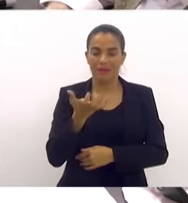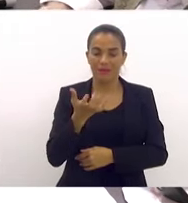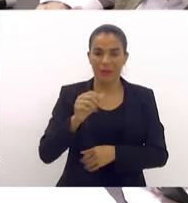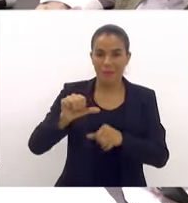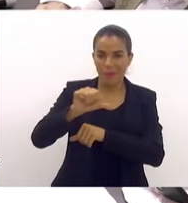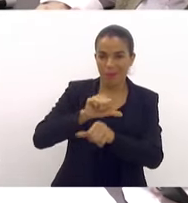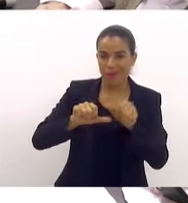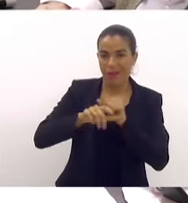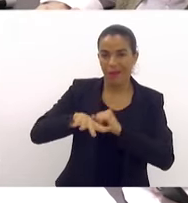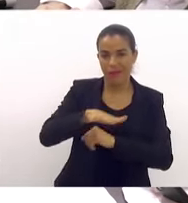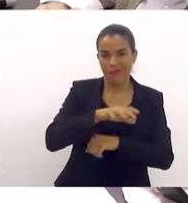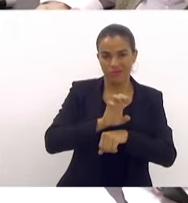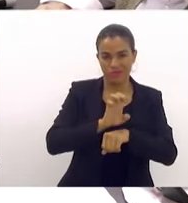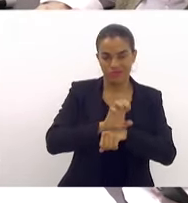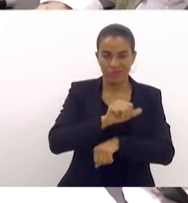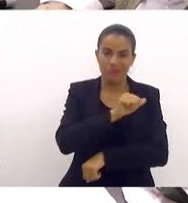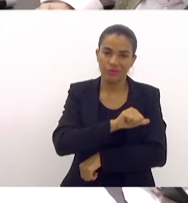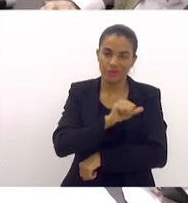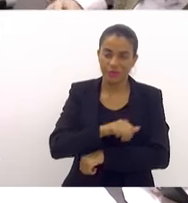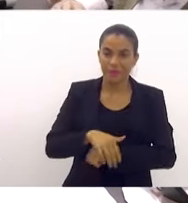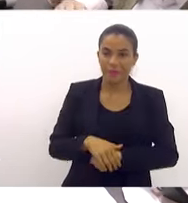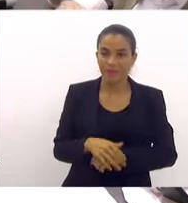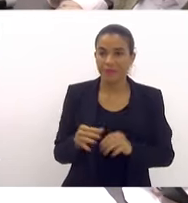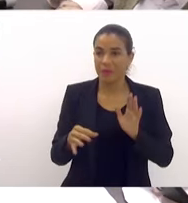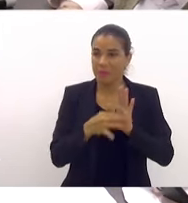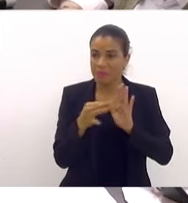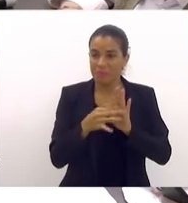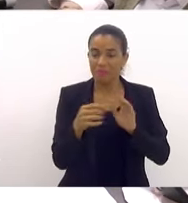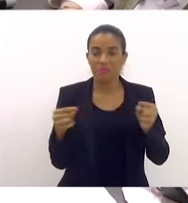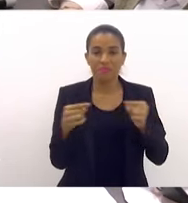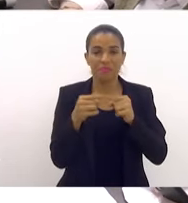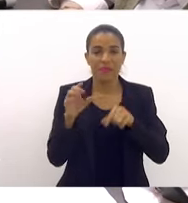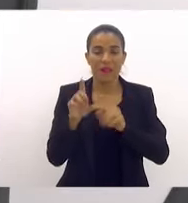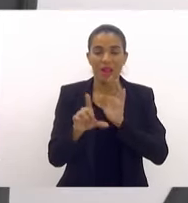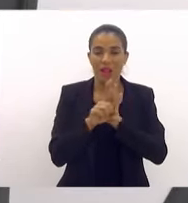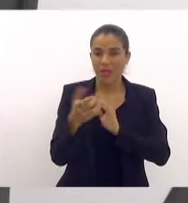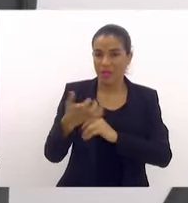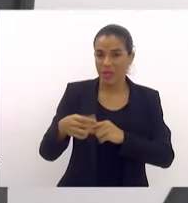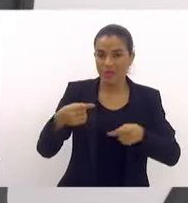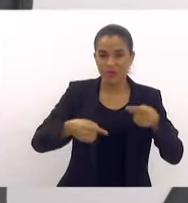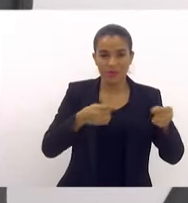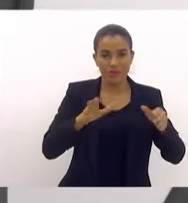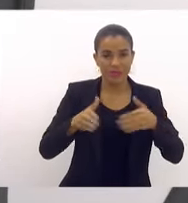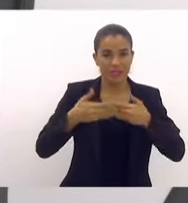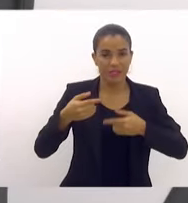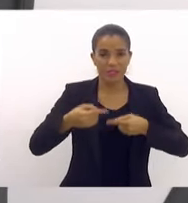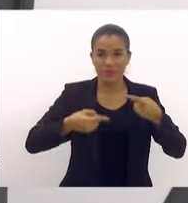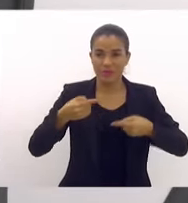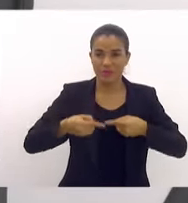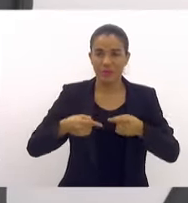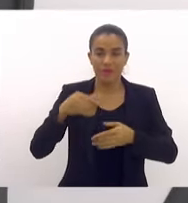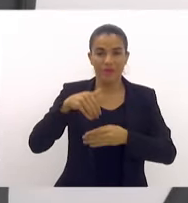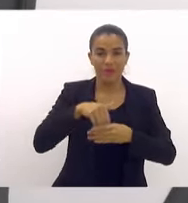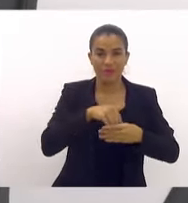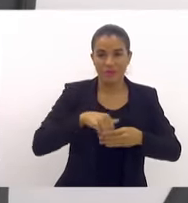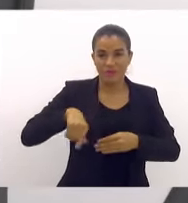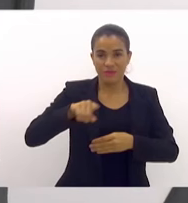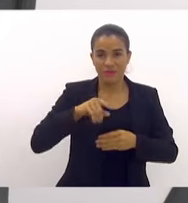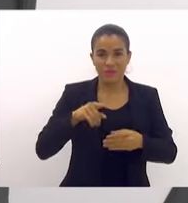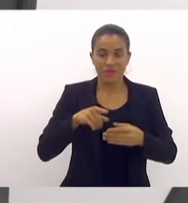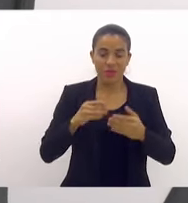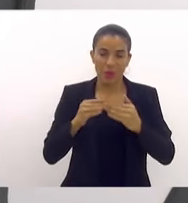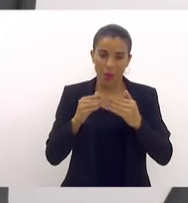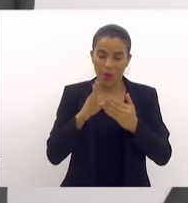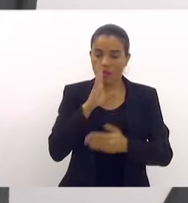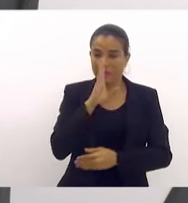do Estado do Rio de Janeiro ainda. Parecer pela legalidade em discussão, não havendo quem queira discutir, encerrada a discussão. Em votação, os senhores que